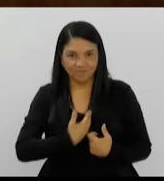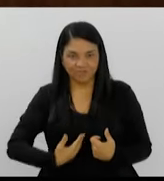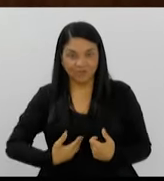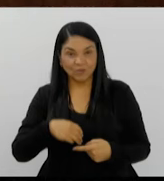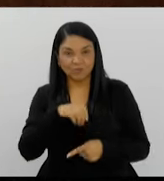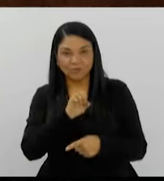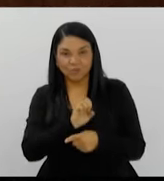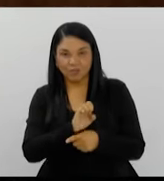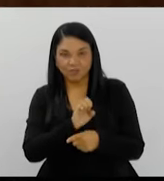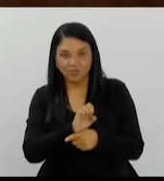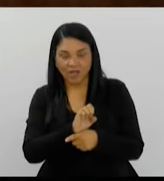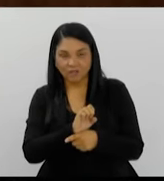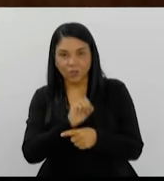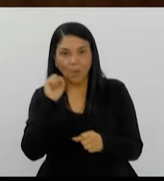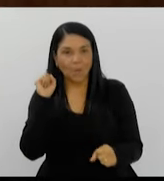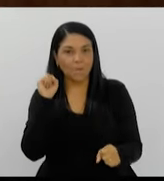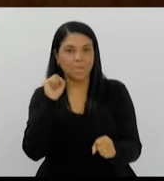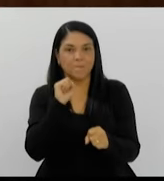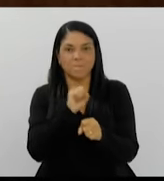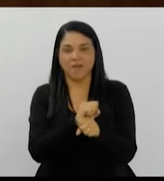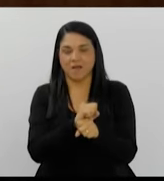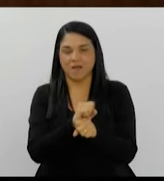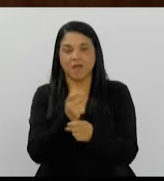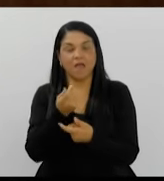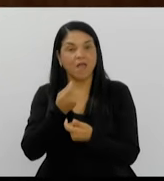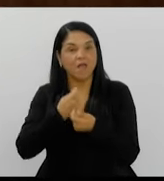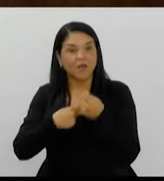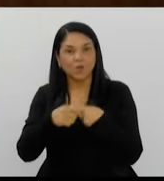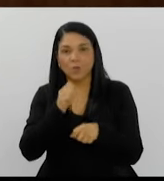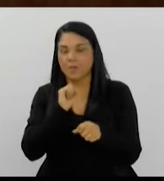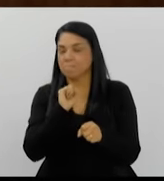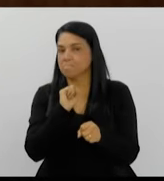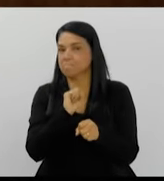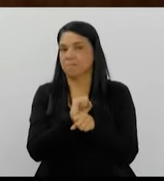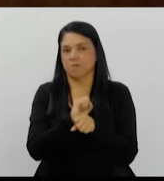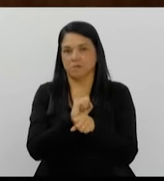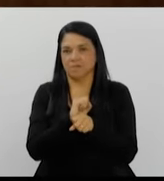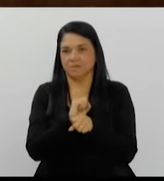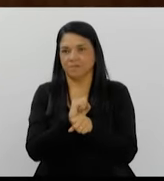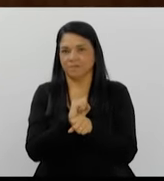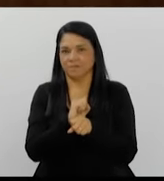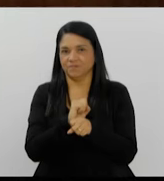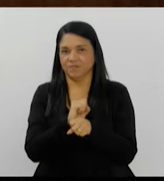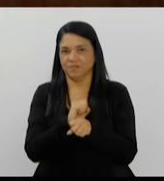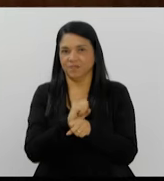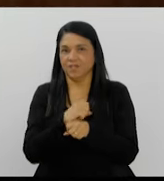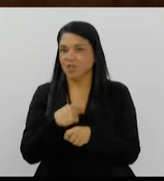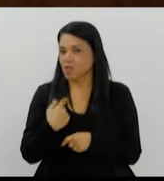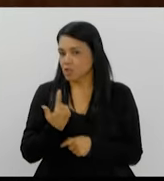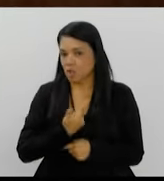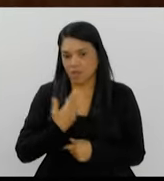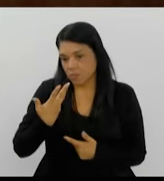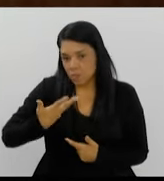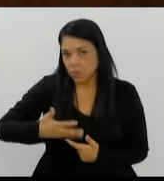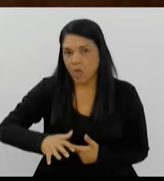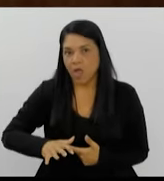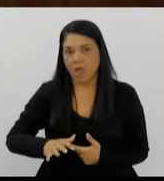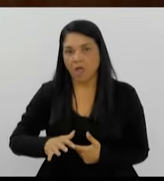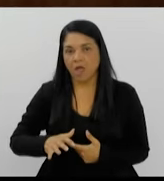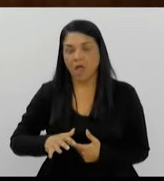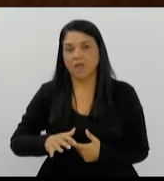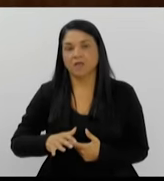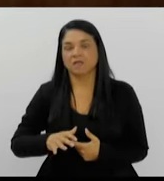literalmente para a economia para e nós não queremos isso existe